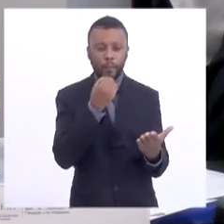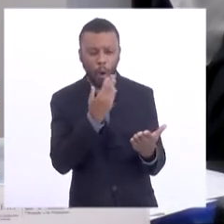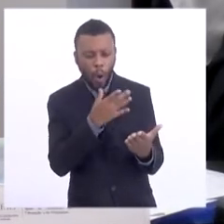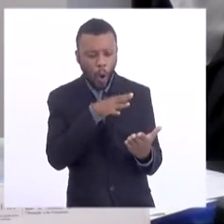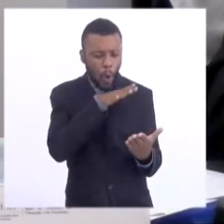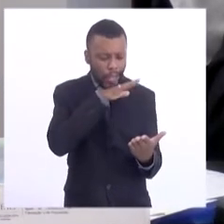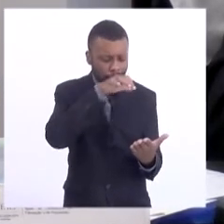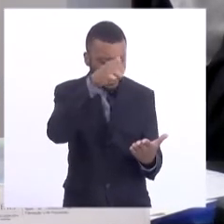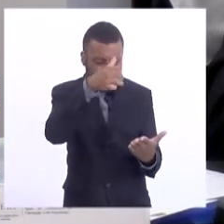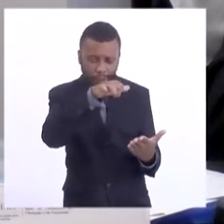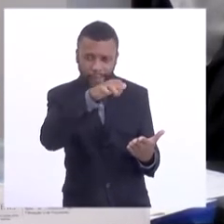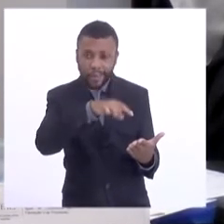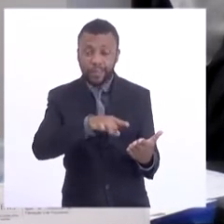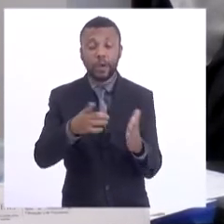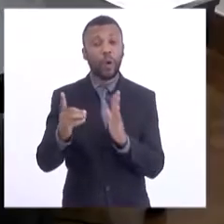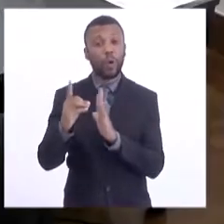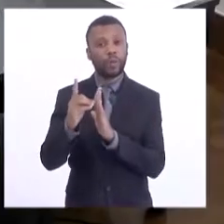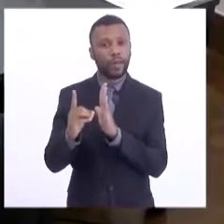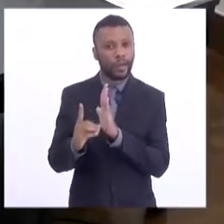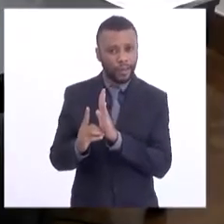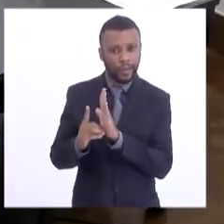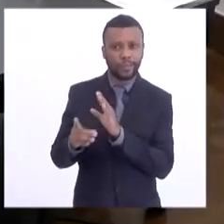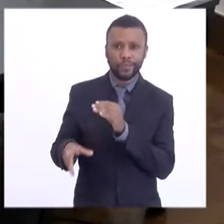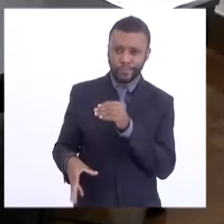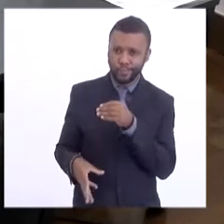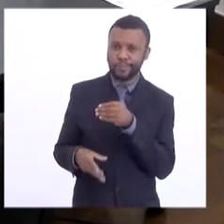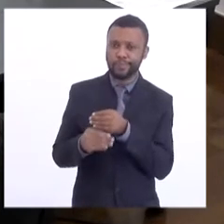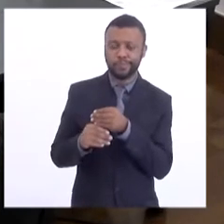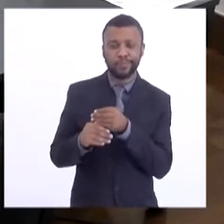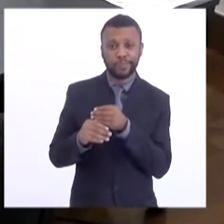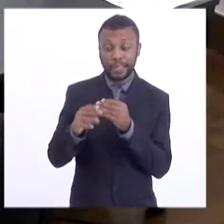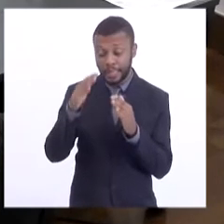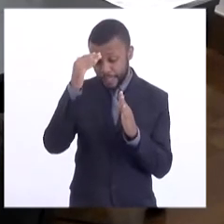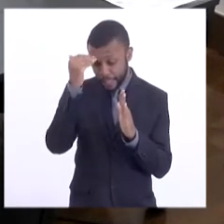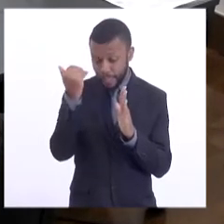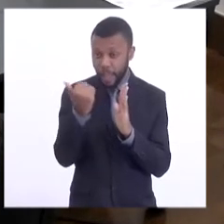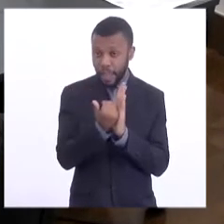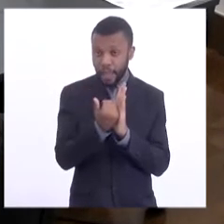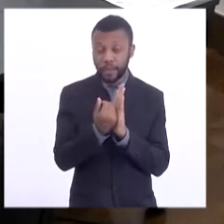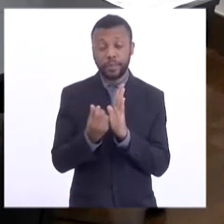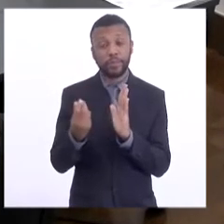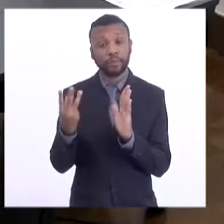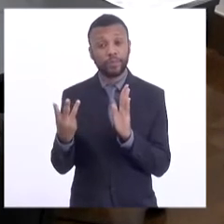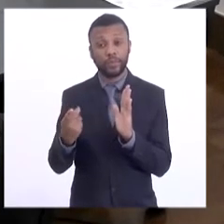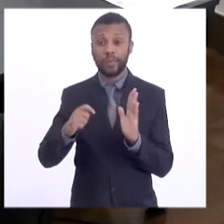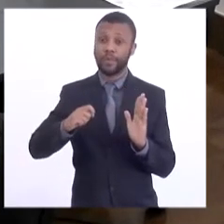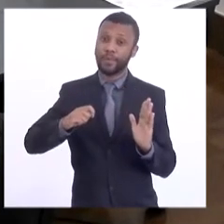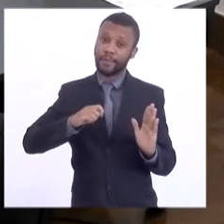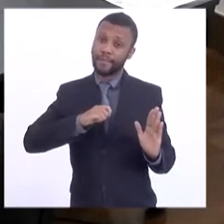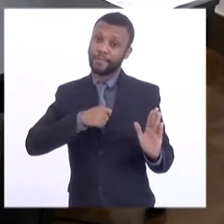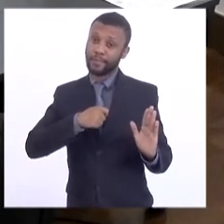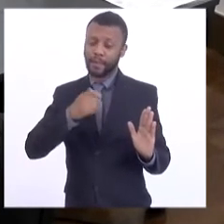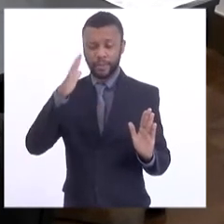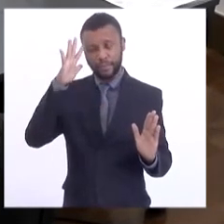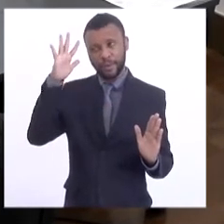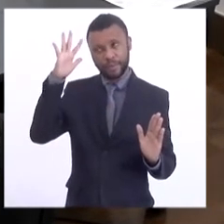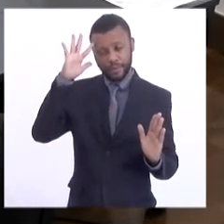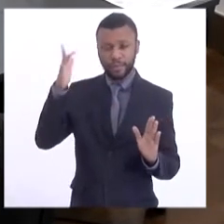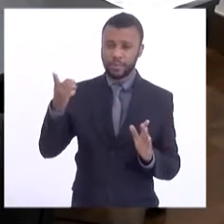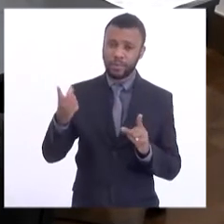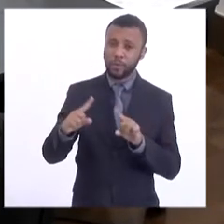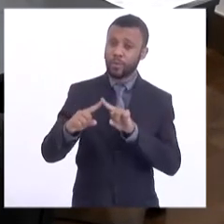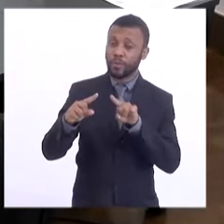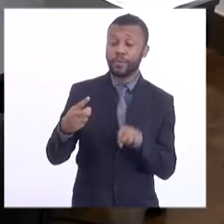contrato fofo Decreto que regulamenta tório tem seguido à risca são três fiscais Imagino que sejam triste